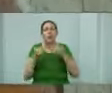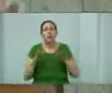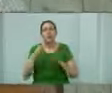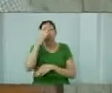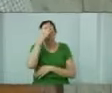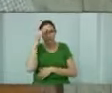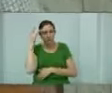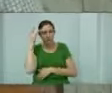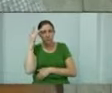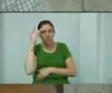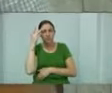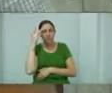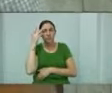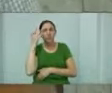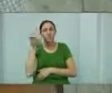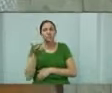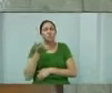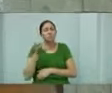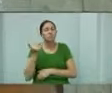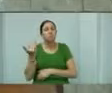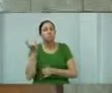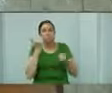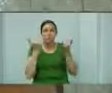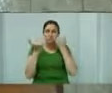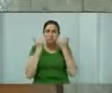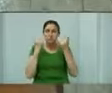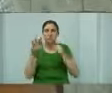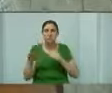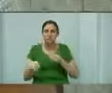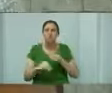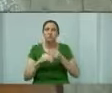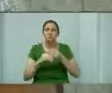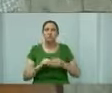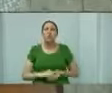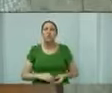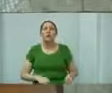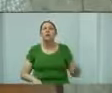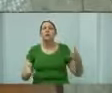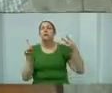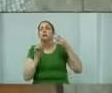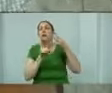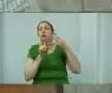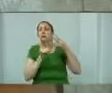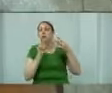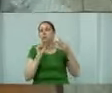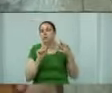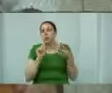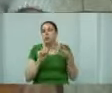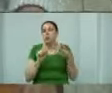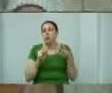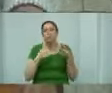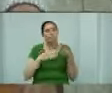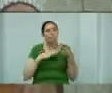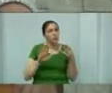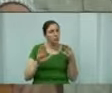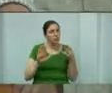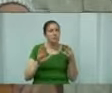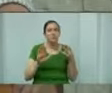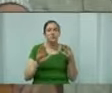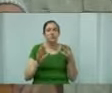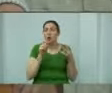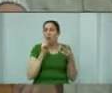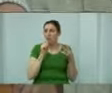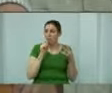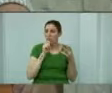alguém quisesse fazer algum tipo de informação, está aqui à disposição. E o terceiro tema, que eu não quis colocar em funcionamento